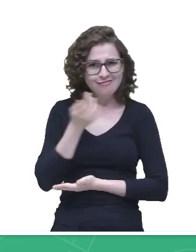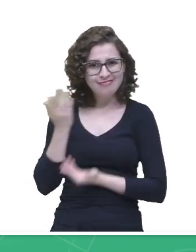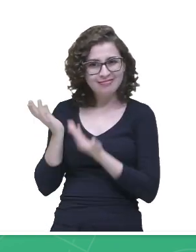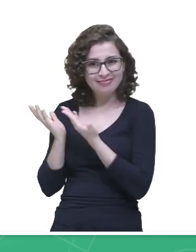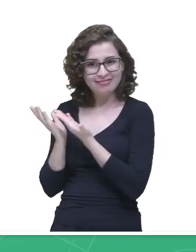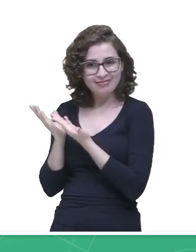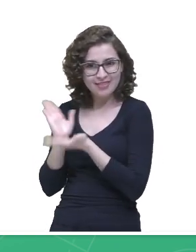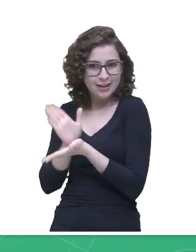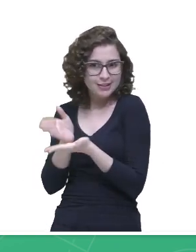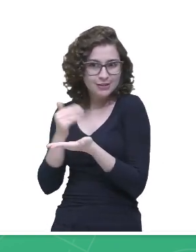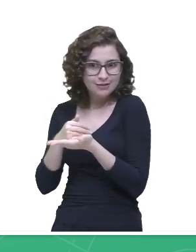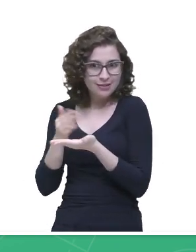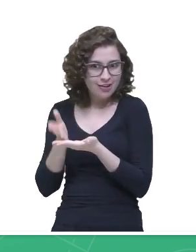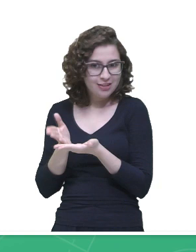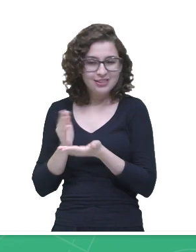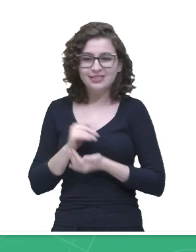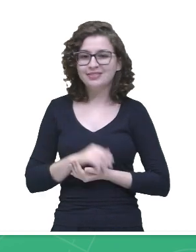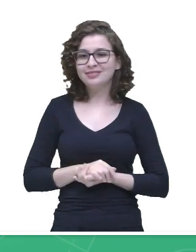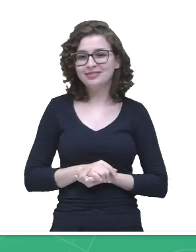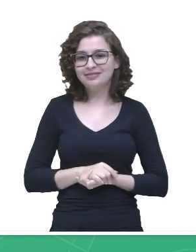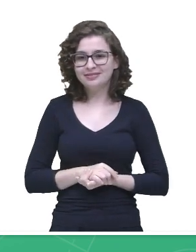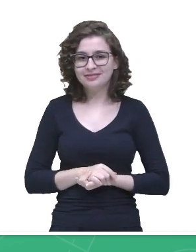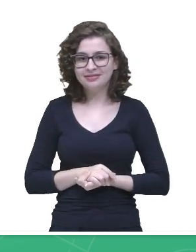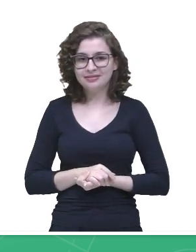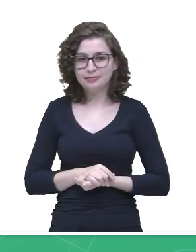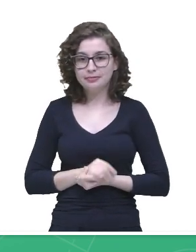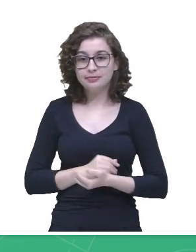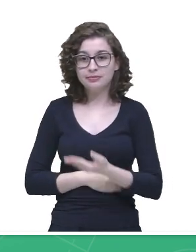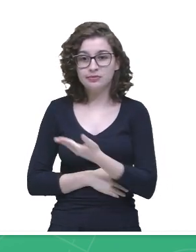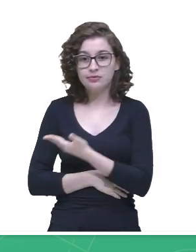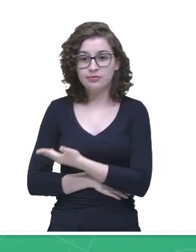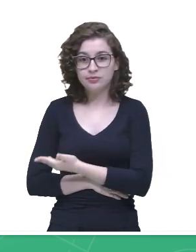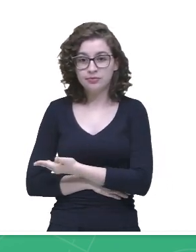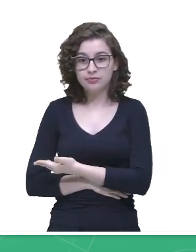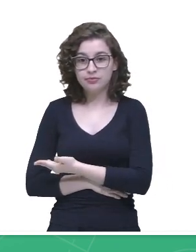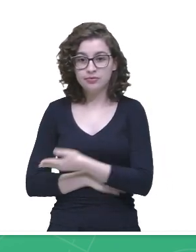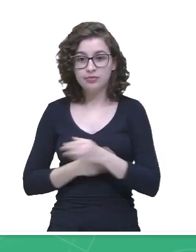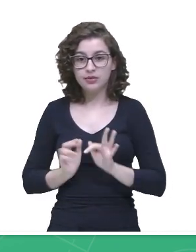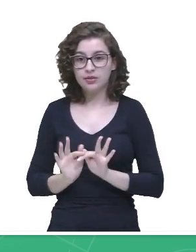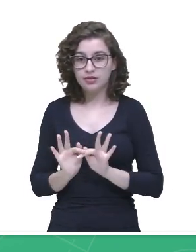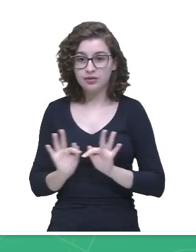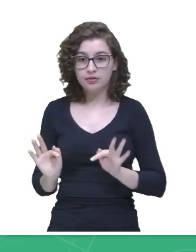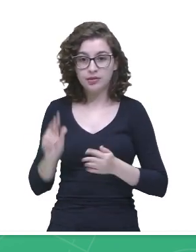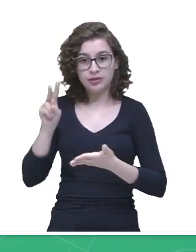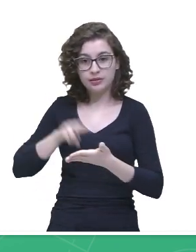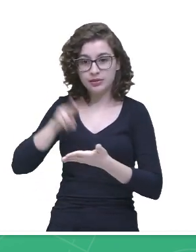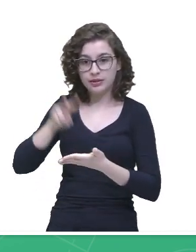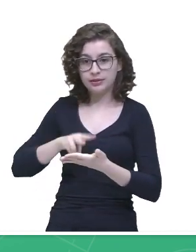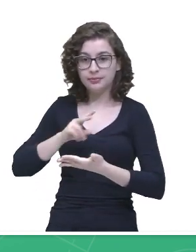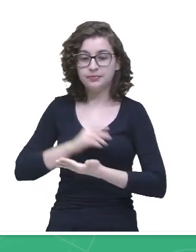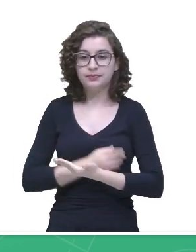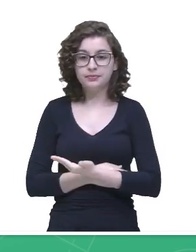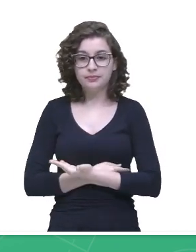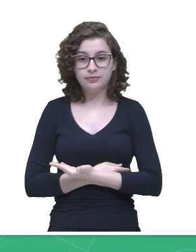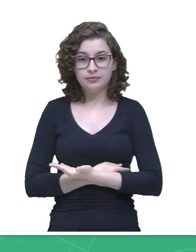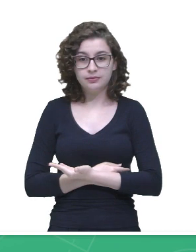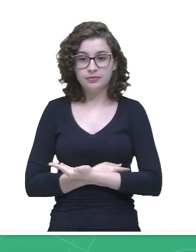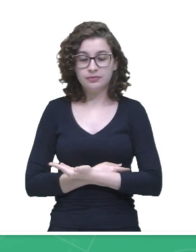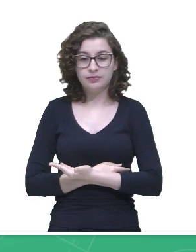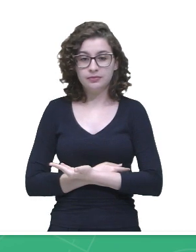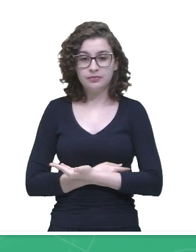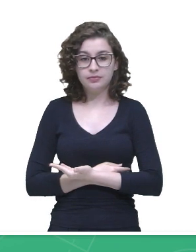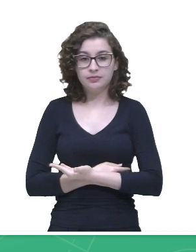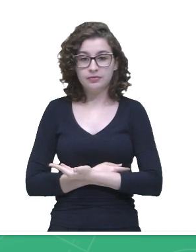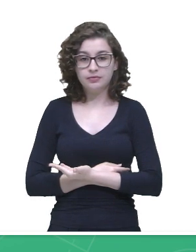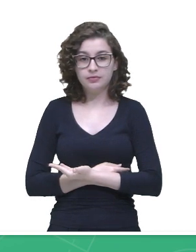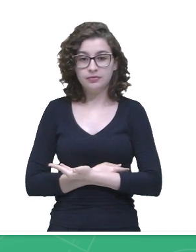essa torta, hein? Vamos lá. Esta mañana mi vecina ha hecho una tarta